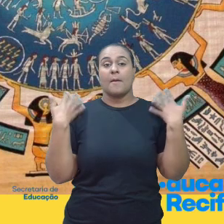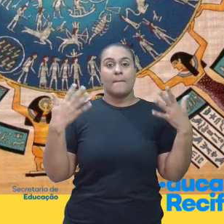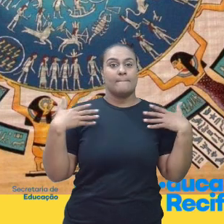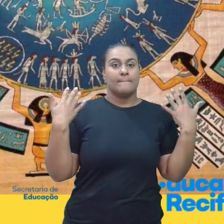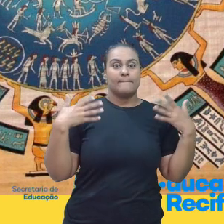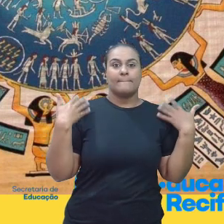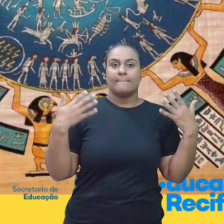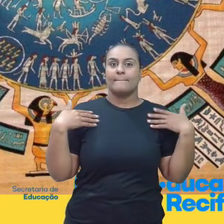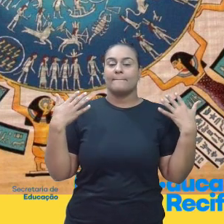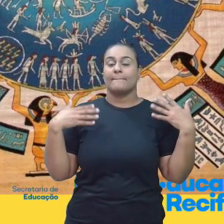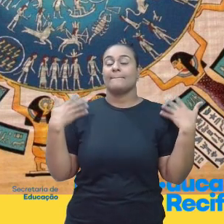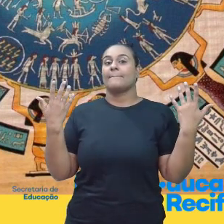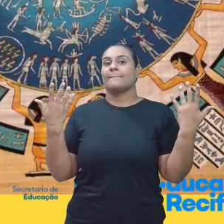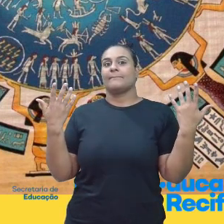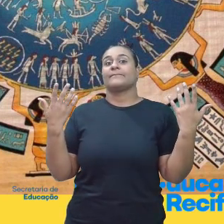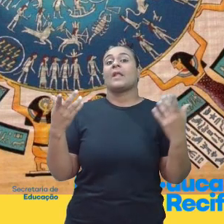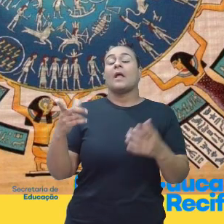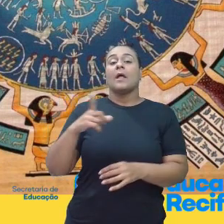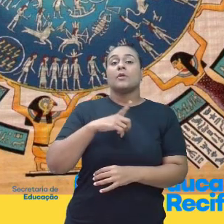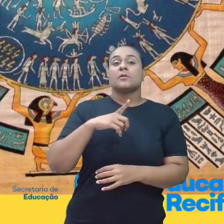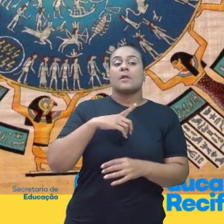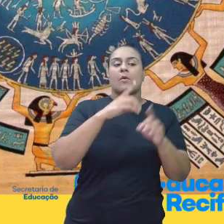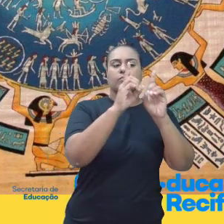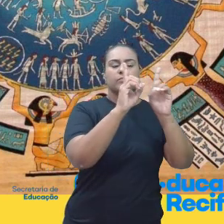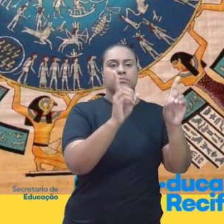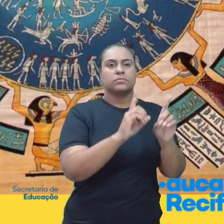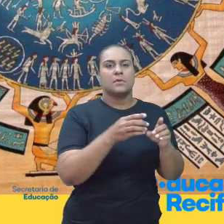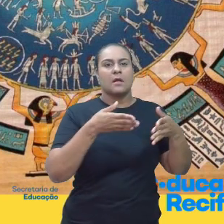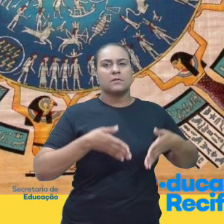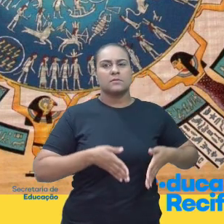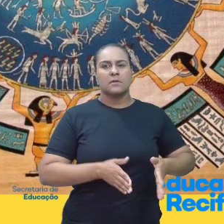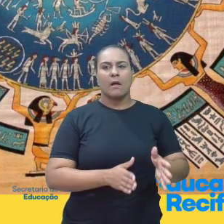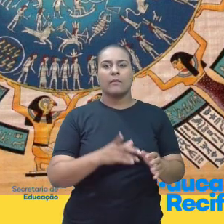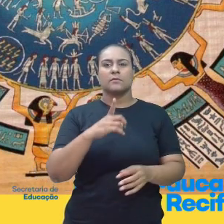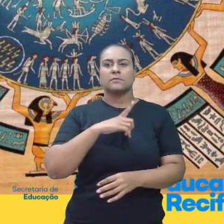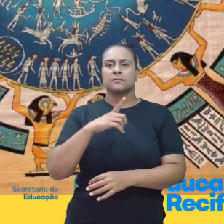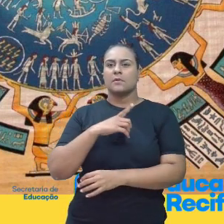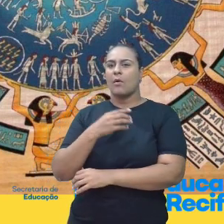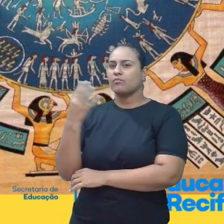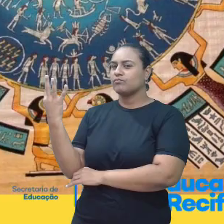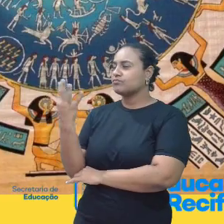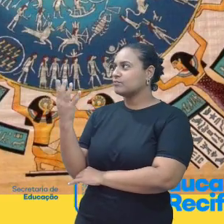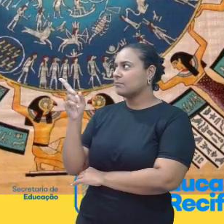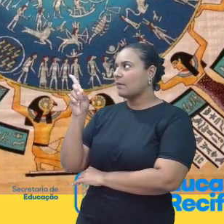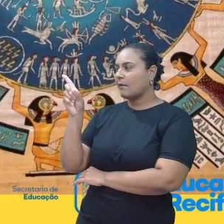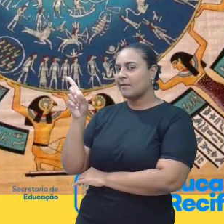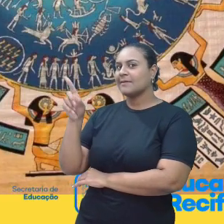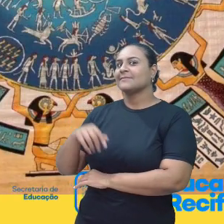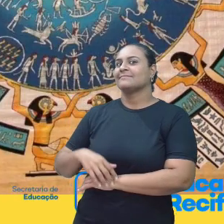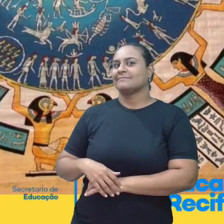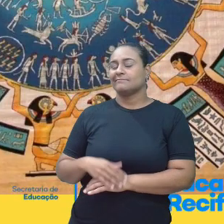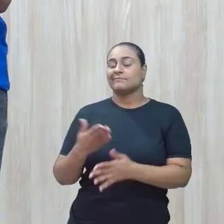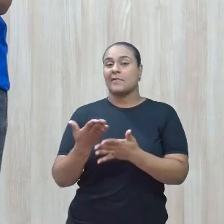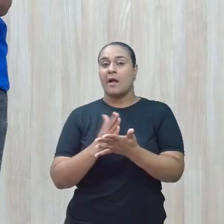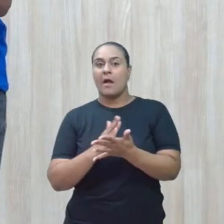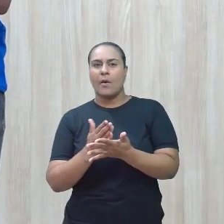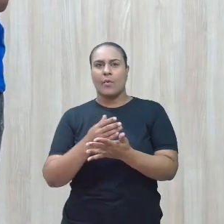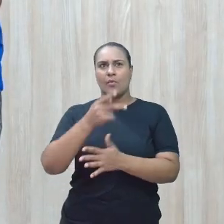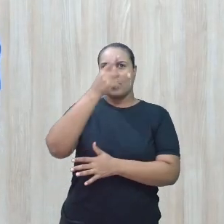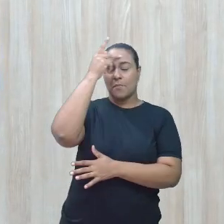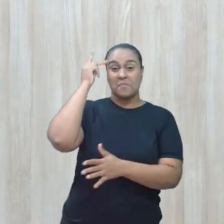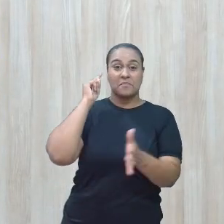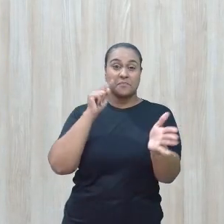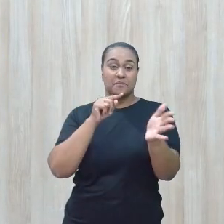uma honra ao nascimento do deus Osíris, Horus, Sétis, Ísis, Nefites. Há alguns historiadores